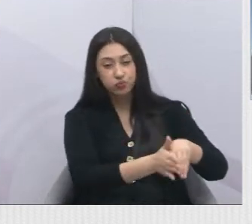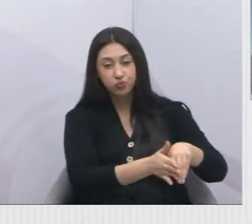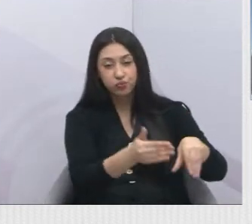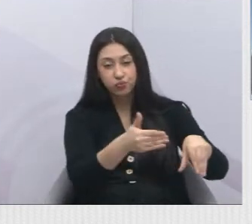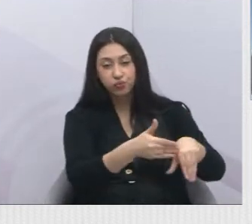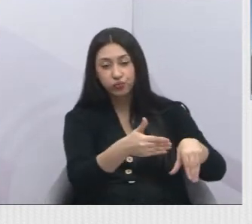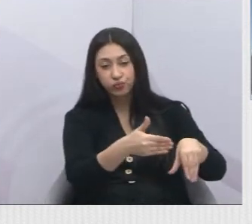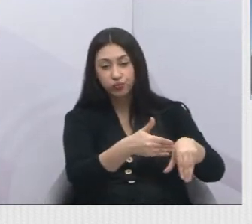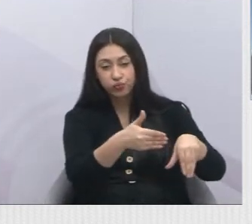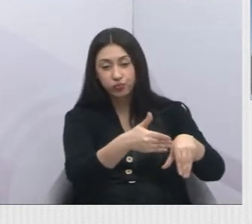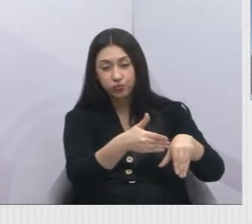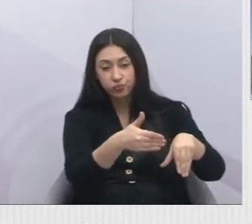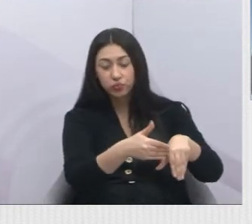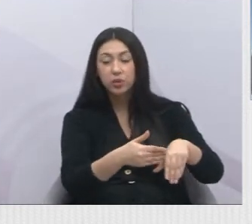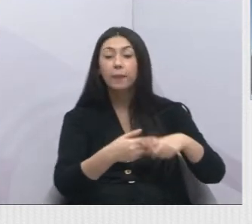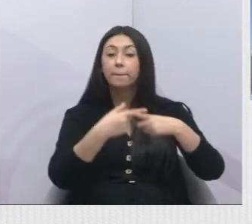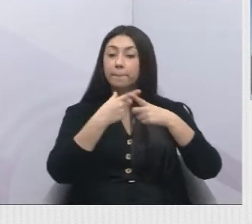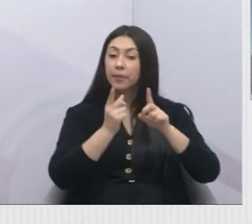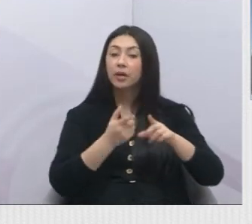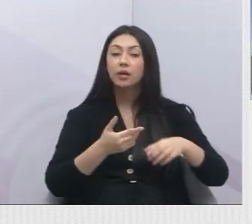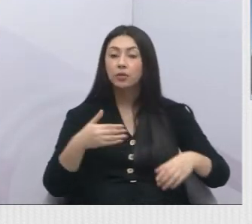lá, fizeram a limpeza.